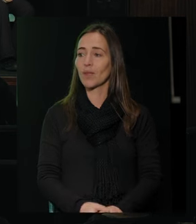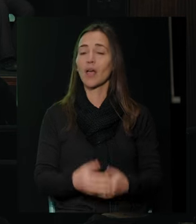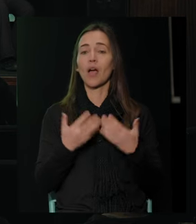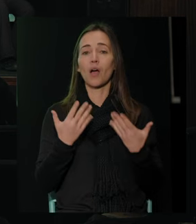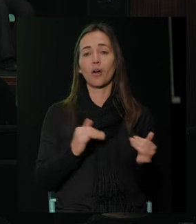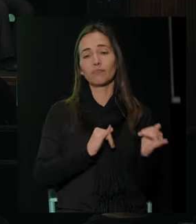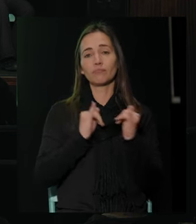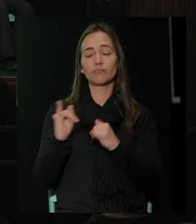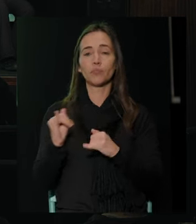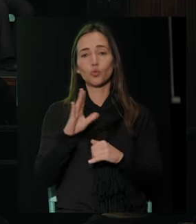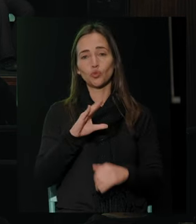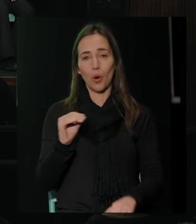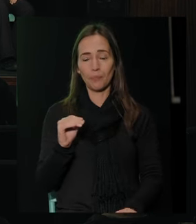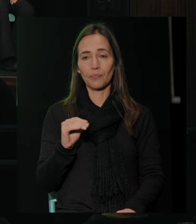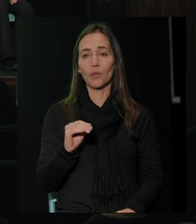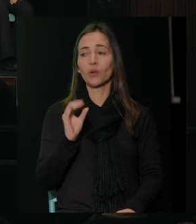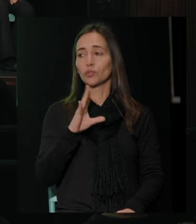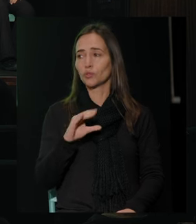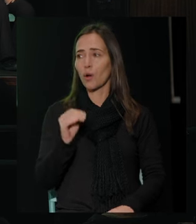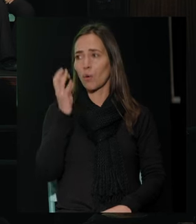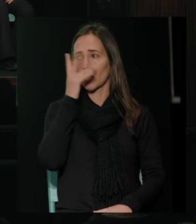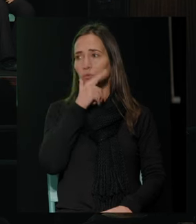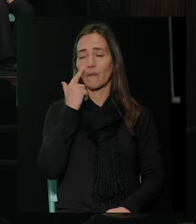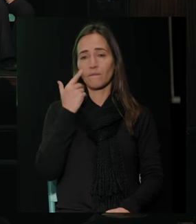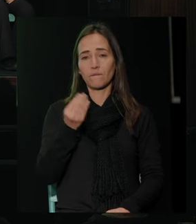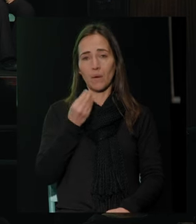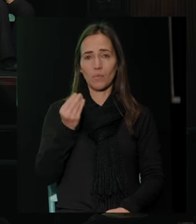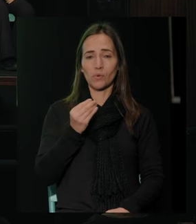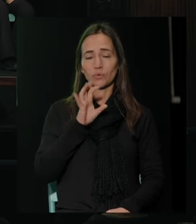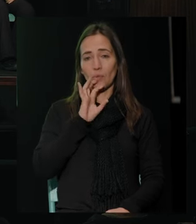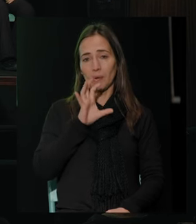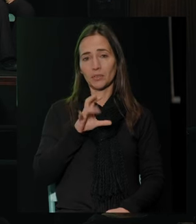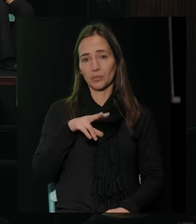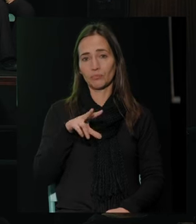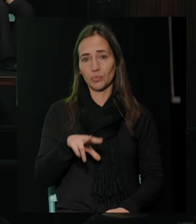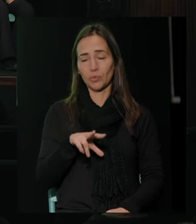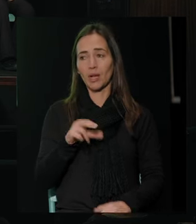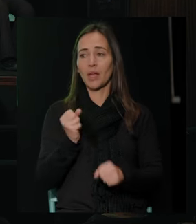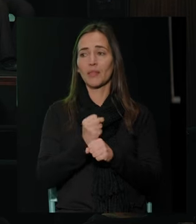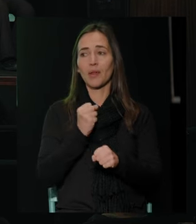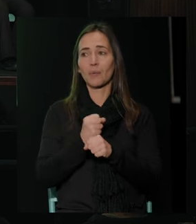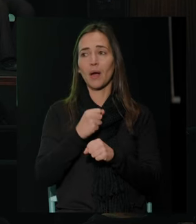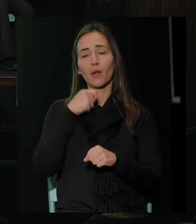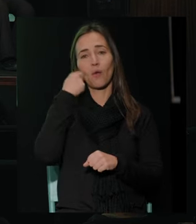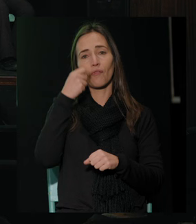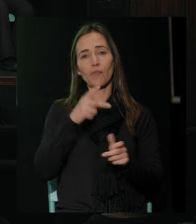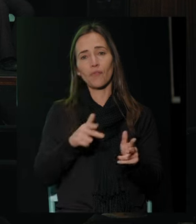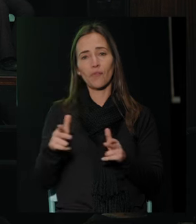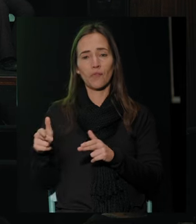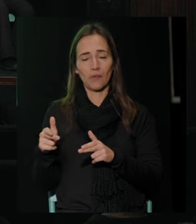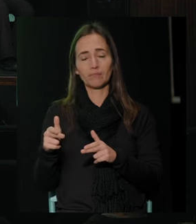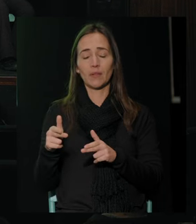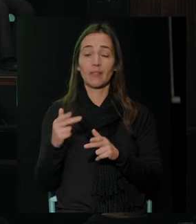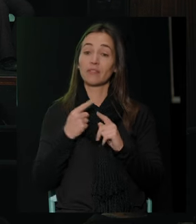Passava agora ao João. João, sendo um dos atores mais conceituados do país, este trabalho documental Planeta A é bastante diferente de